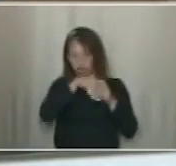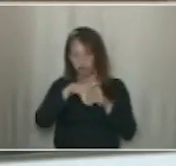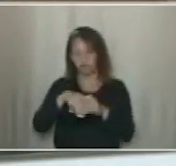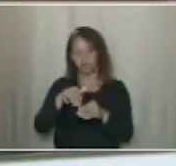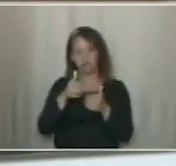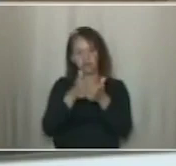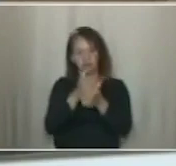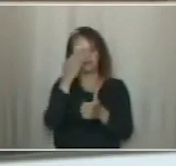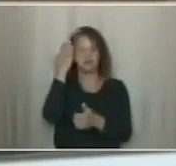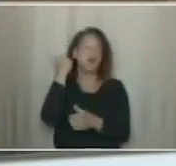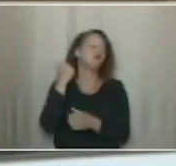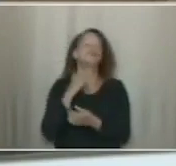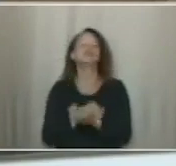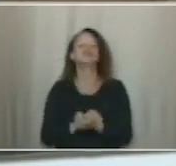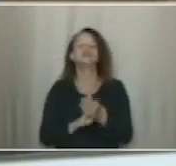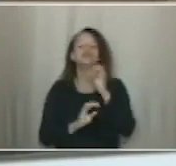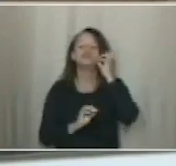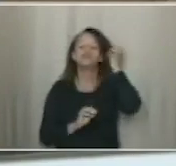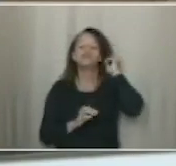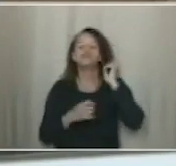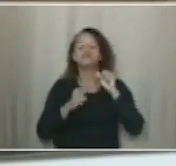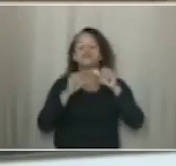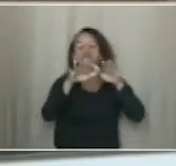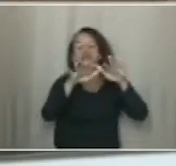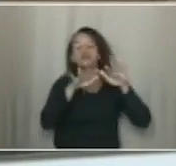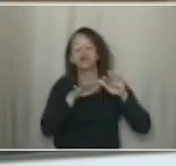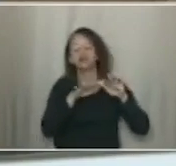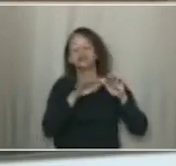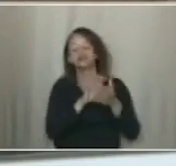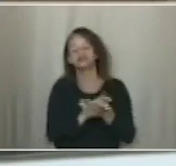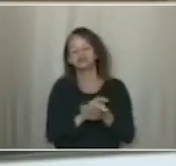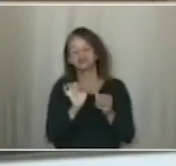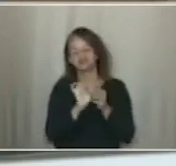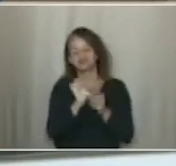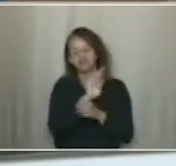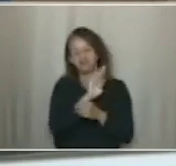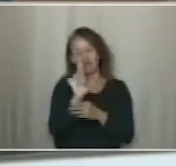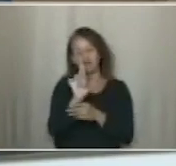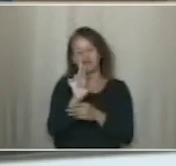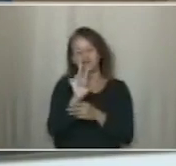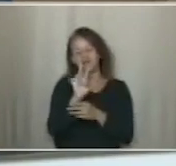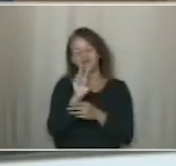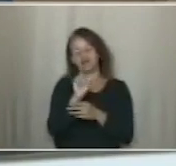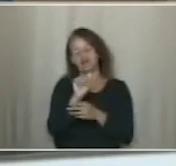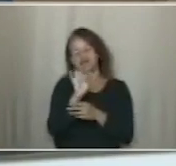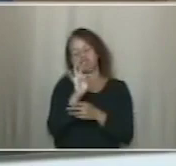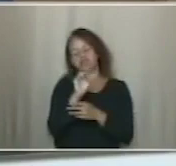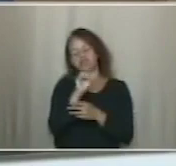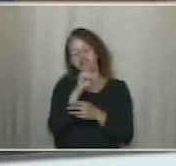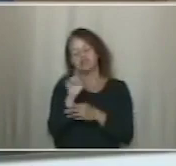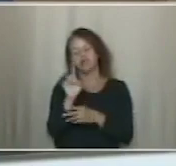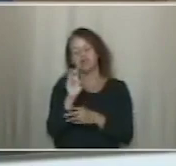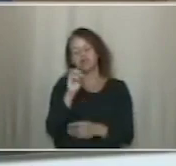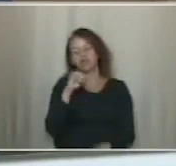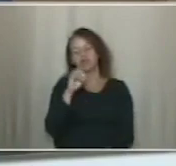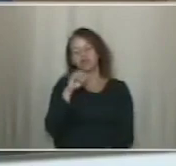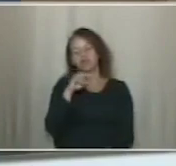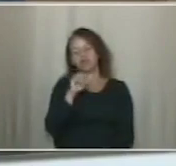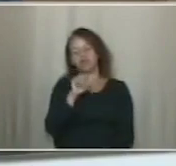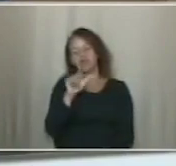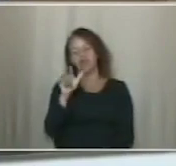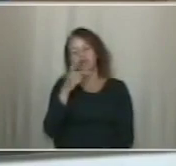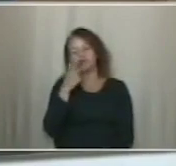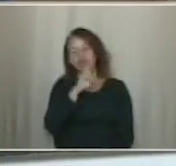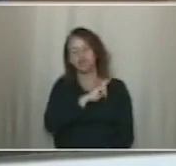acompanhando sabe Oi e o plenário foi feito o nome votação nominal e para quem entendeu o rito desta casa